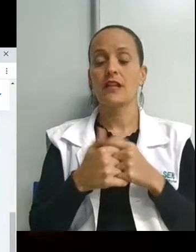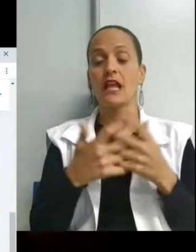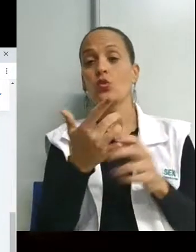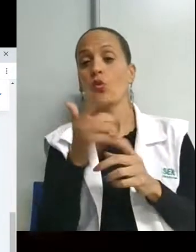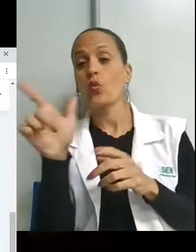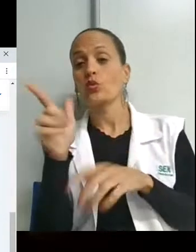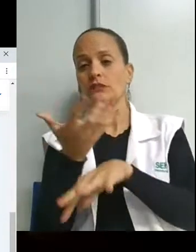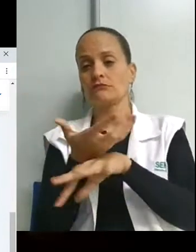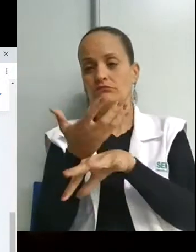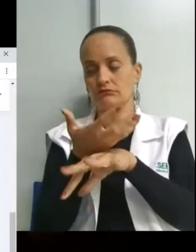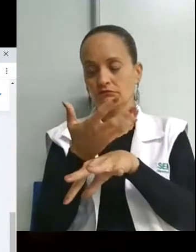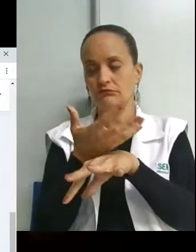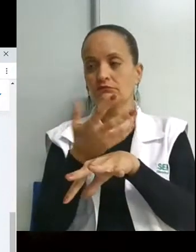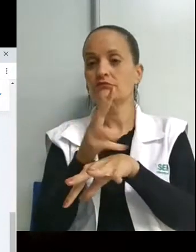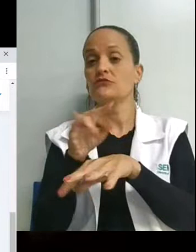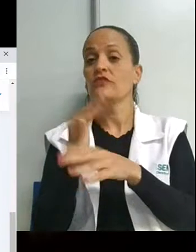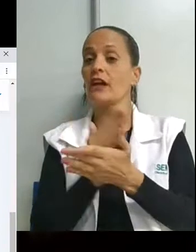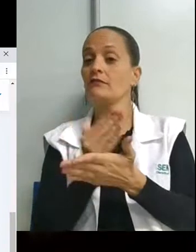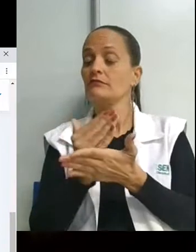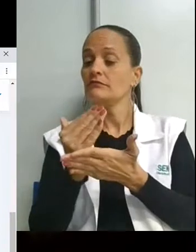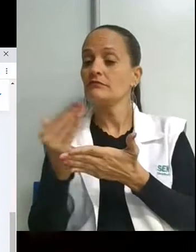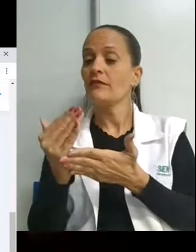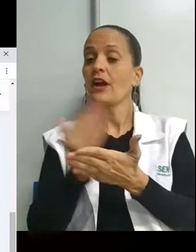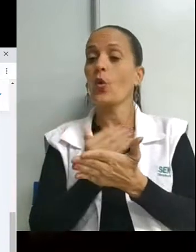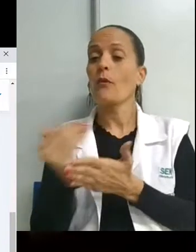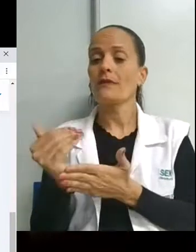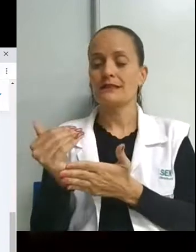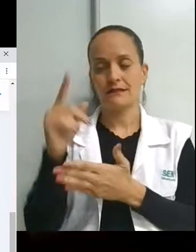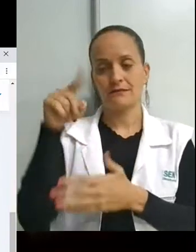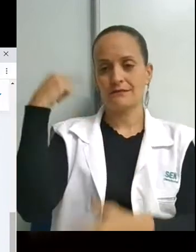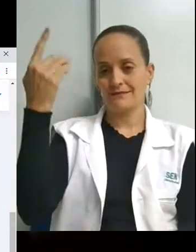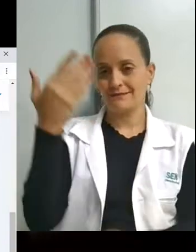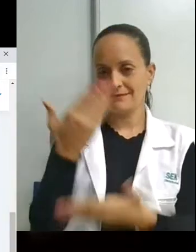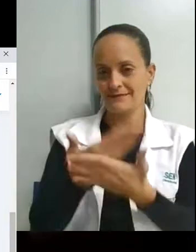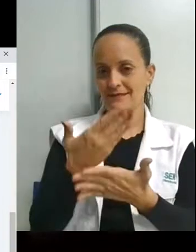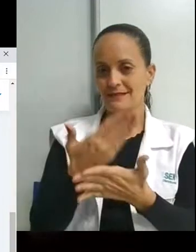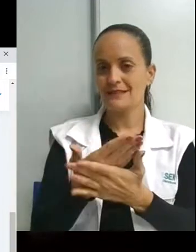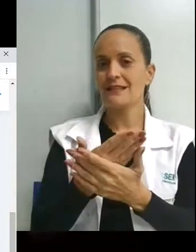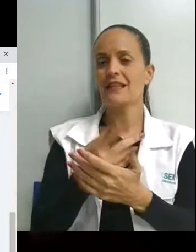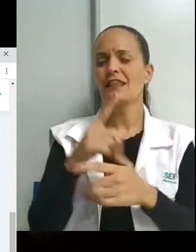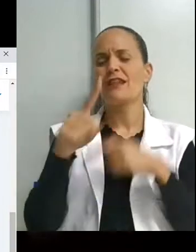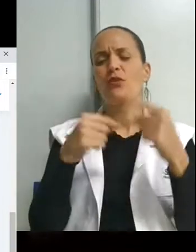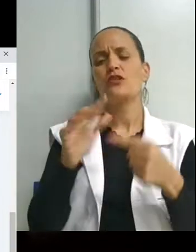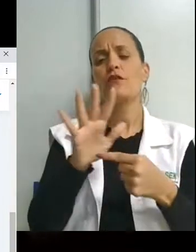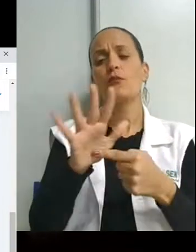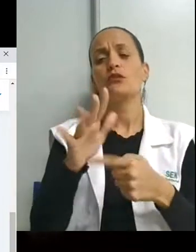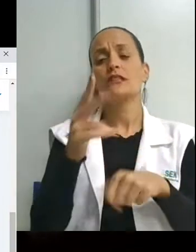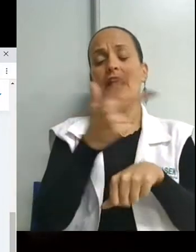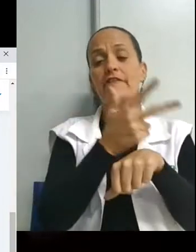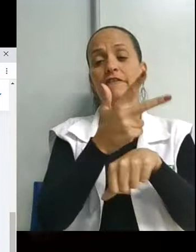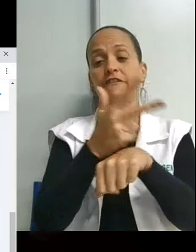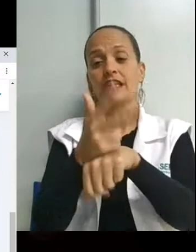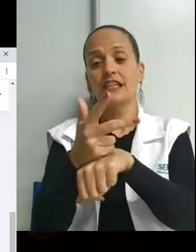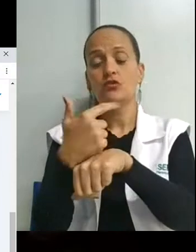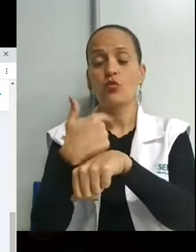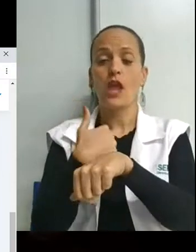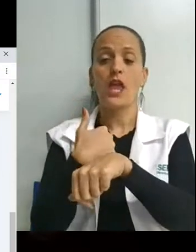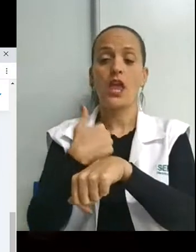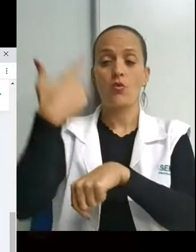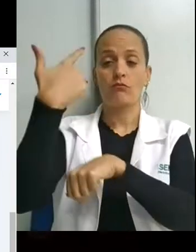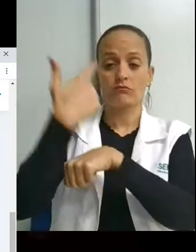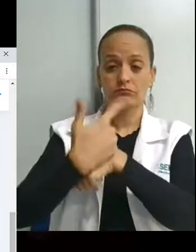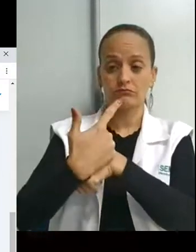de qualidade, saúde, segurança e meio ambiente, fala de EPI, EPC. A gente vai trazer uns vídeos, né, comigo no campo mostrando esses